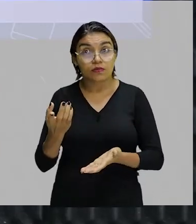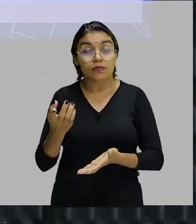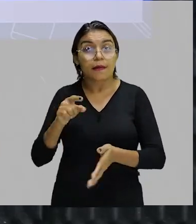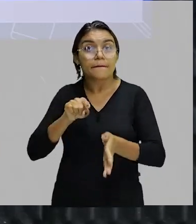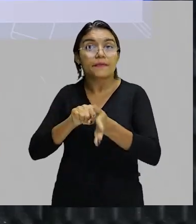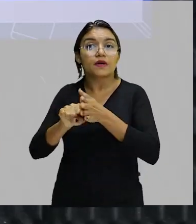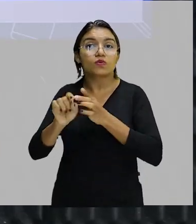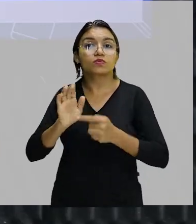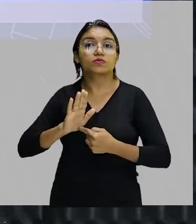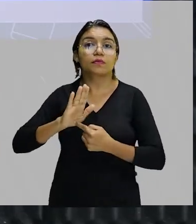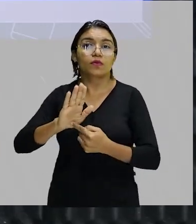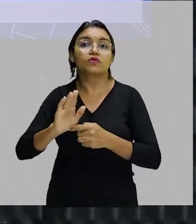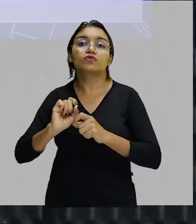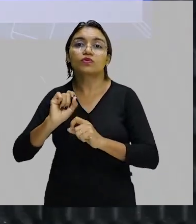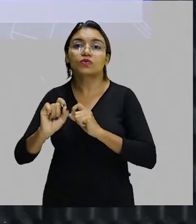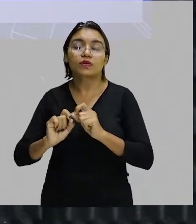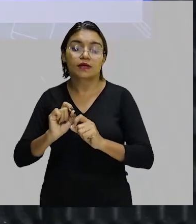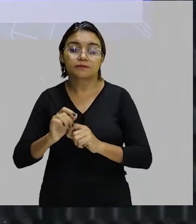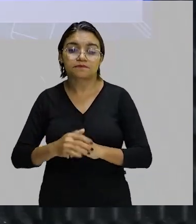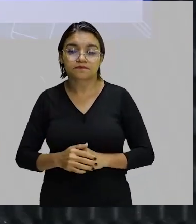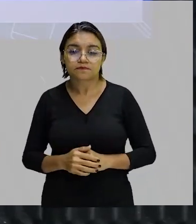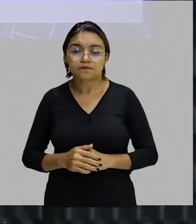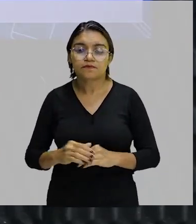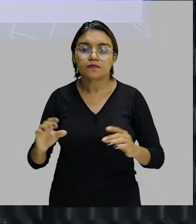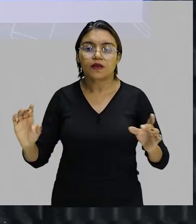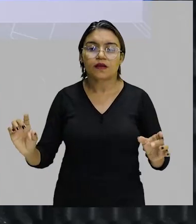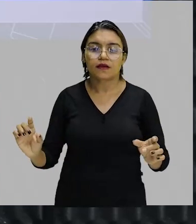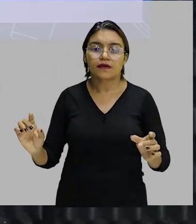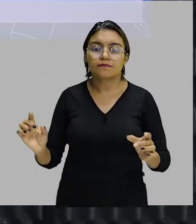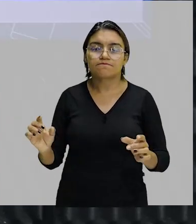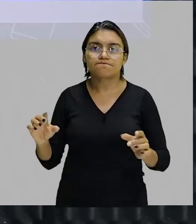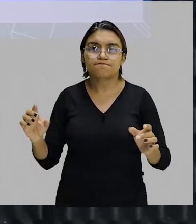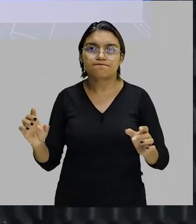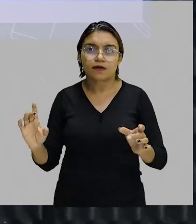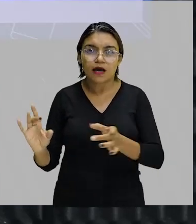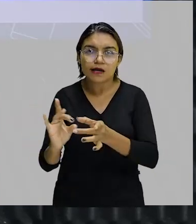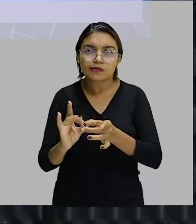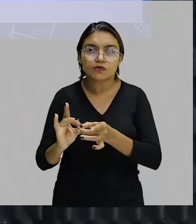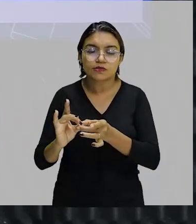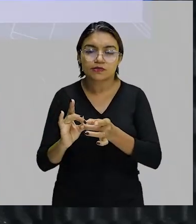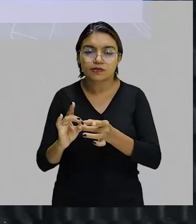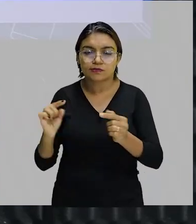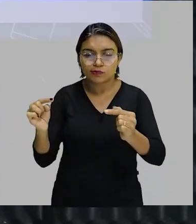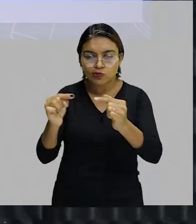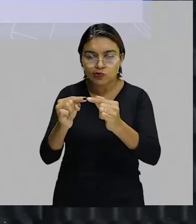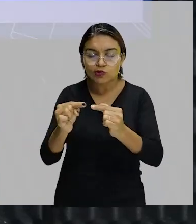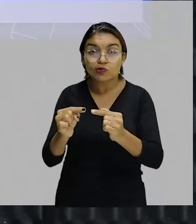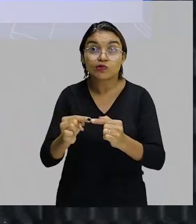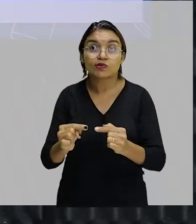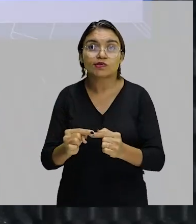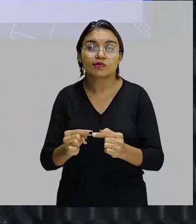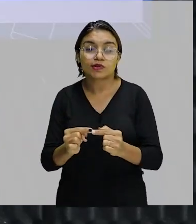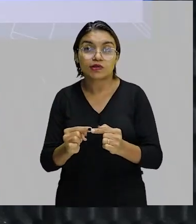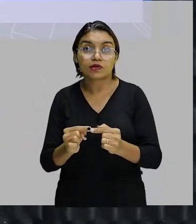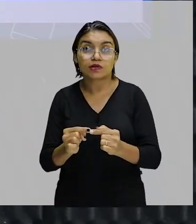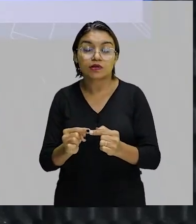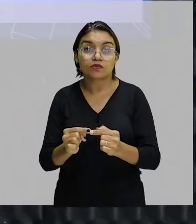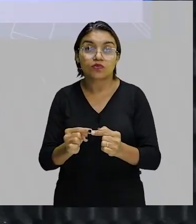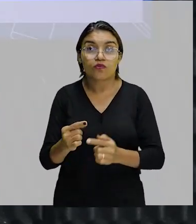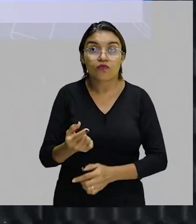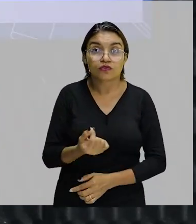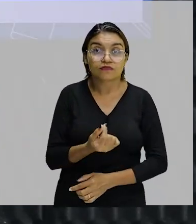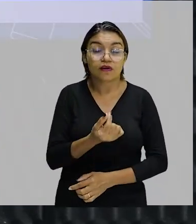exercício aqui é justamente, ele está associando os valores, os pagamentos. Então, como é que eu vou